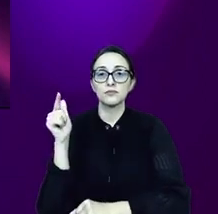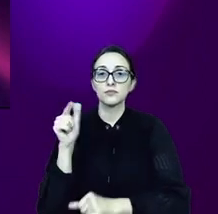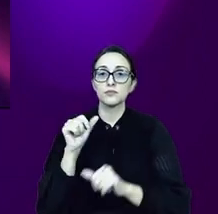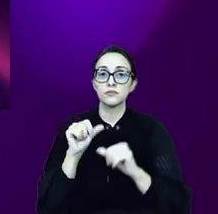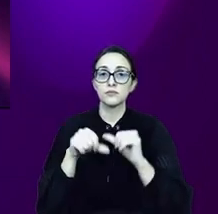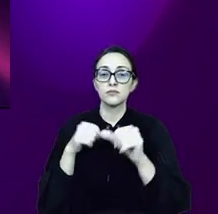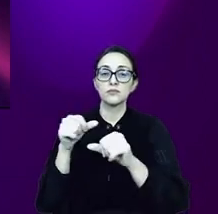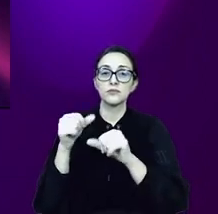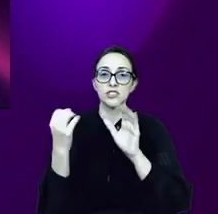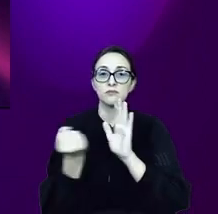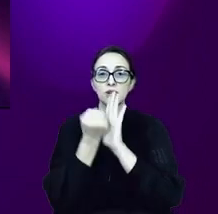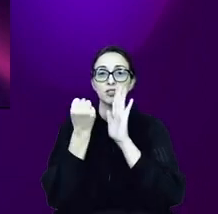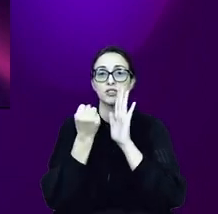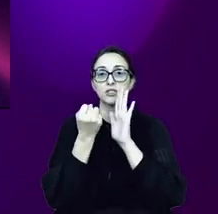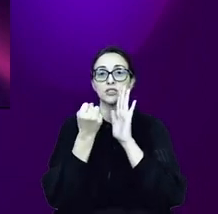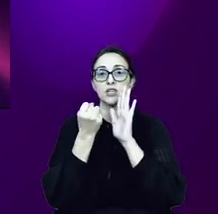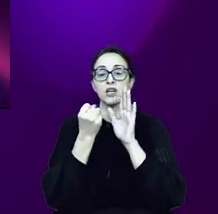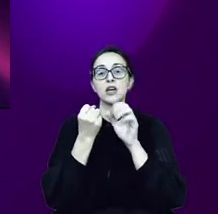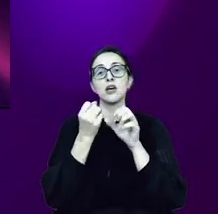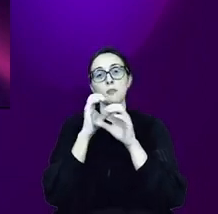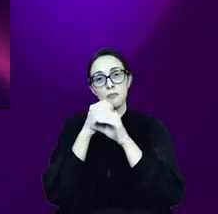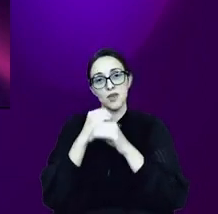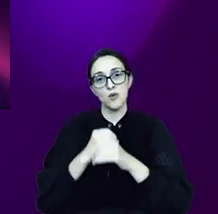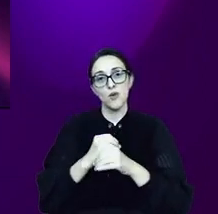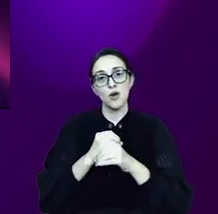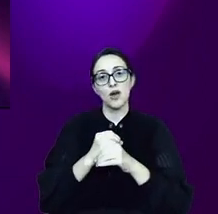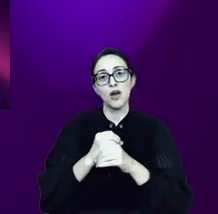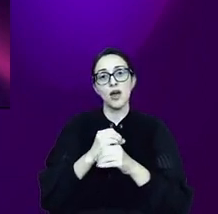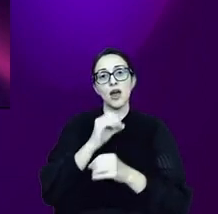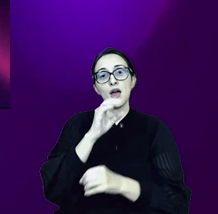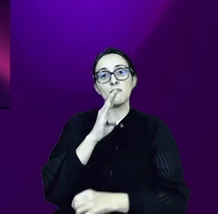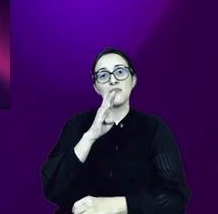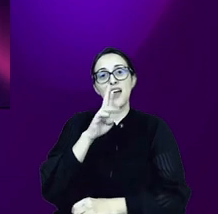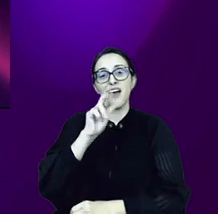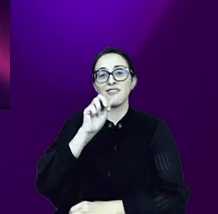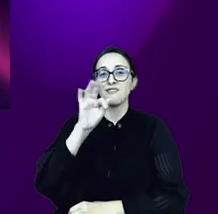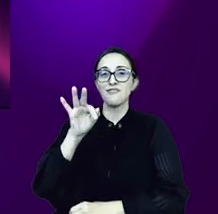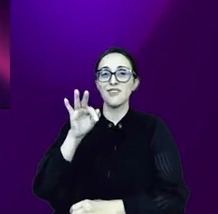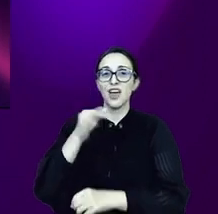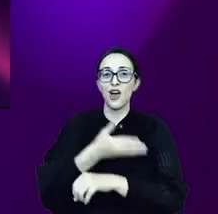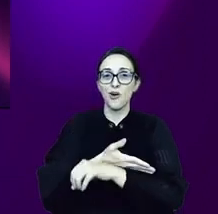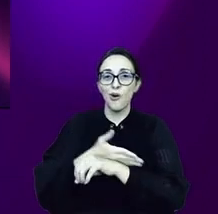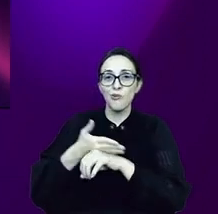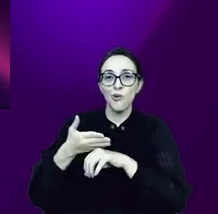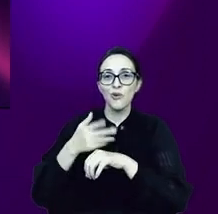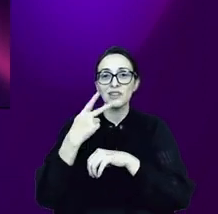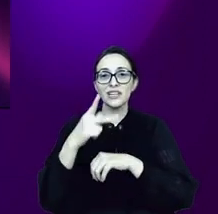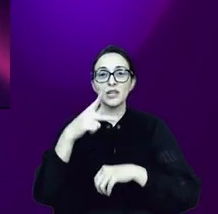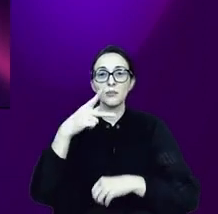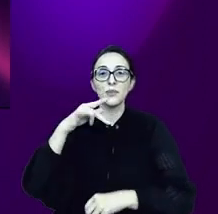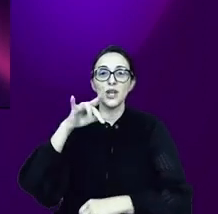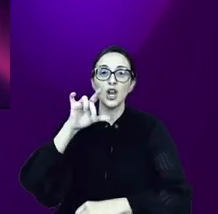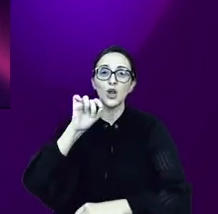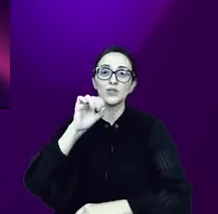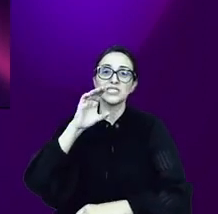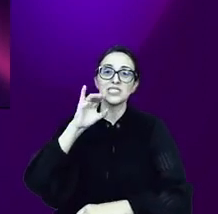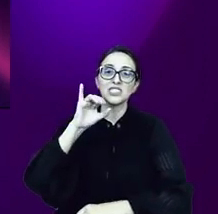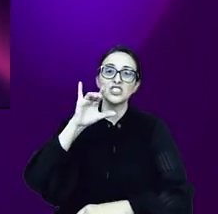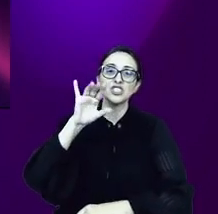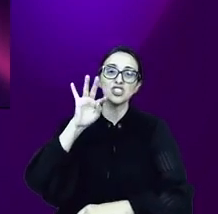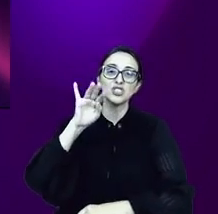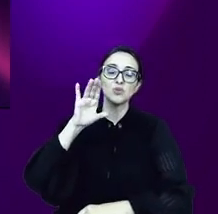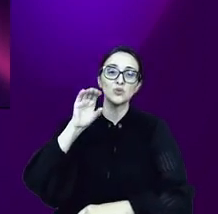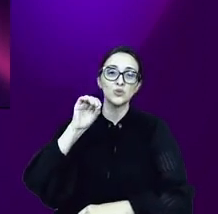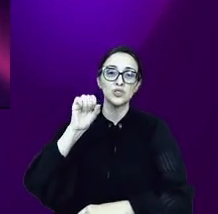alterações de biomarcadores, como a mutação do BRAF, que é comum em astrostomas pilocíticos, né? Ela pode, inclusive, ser um